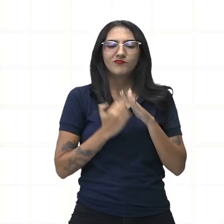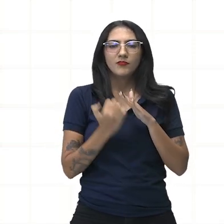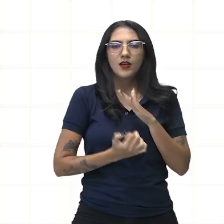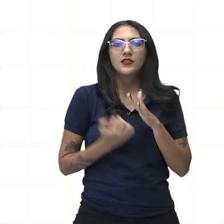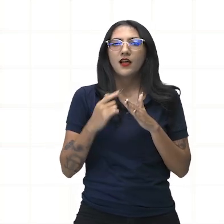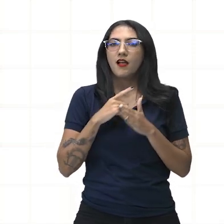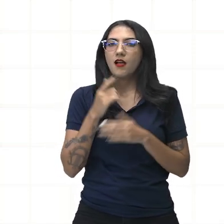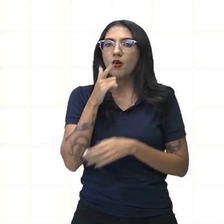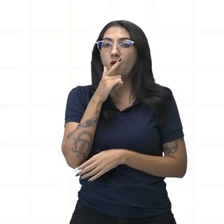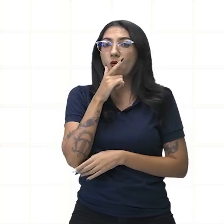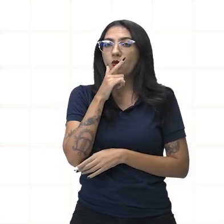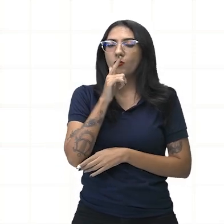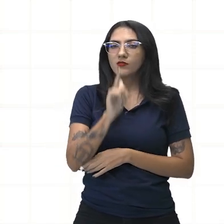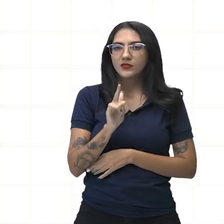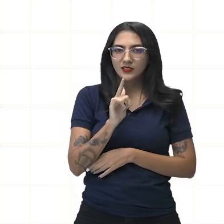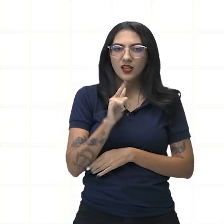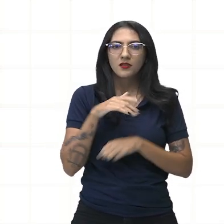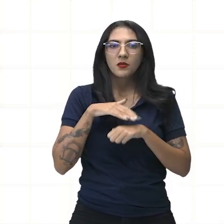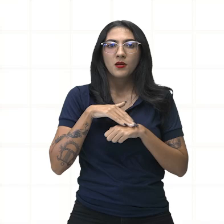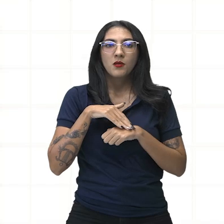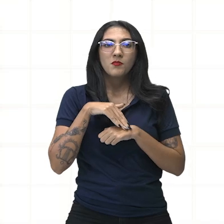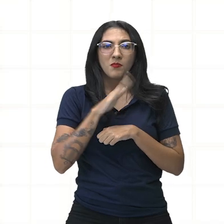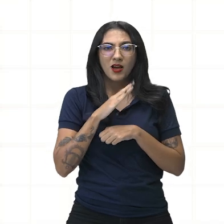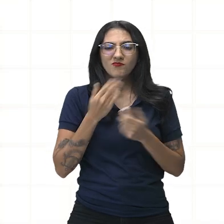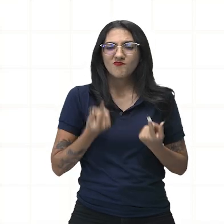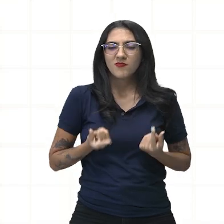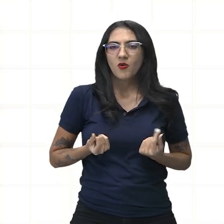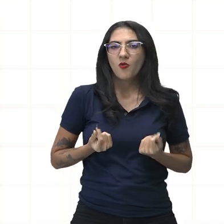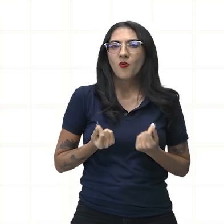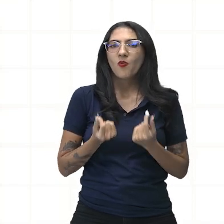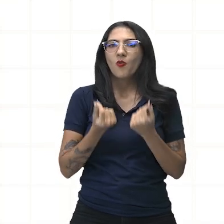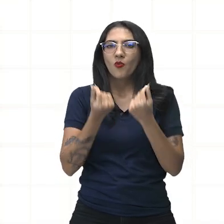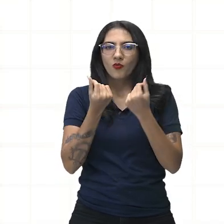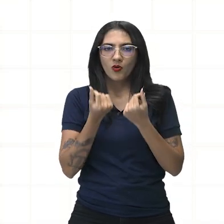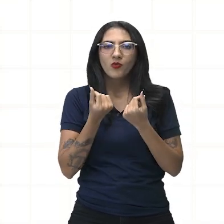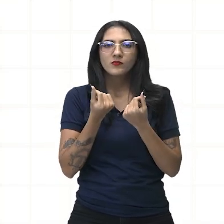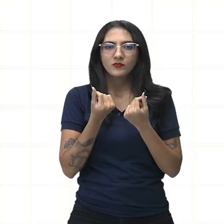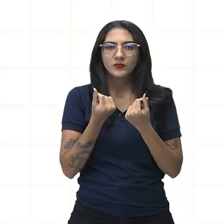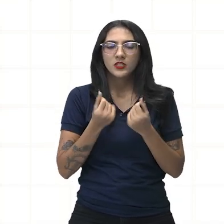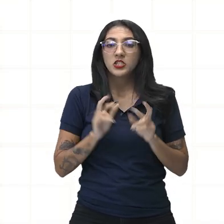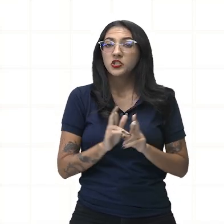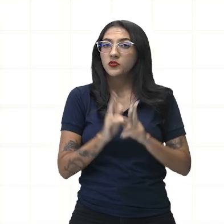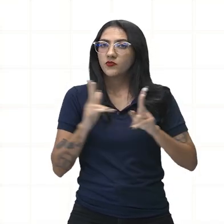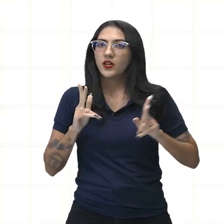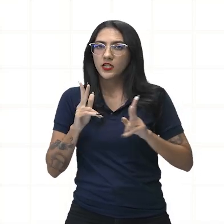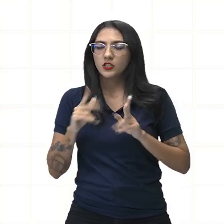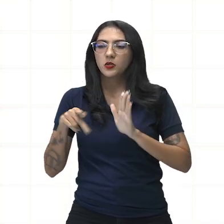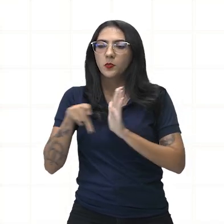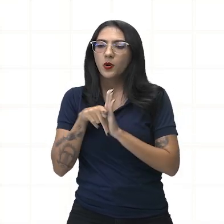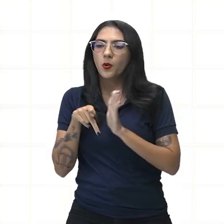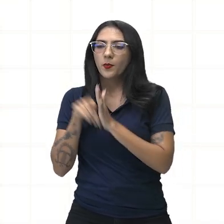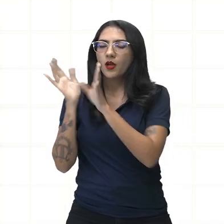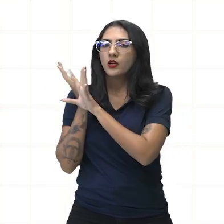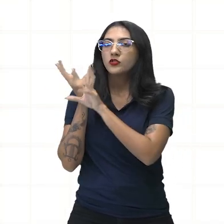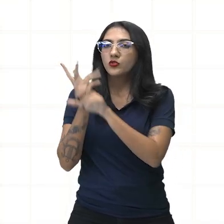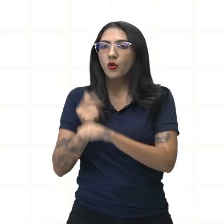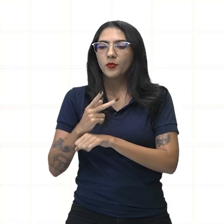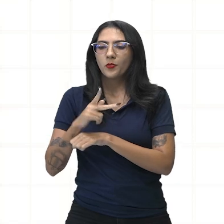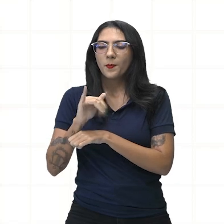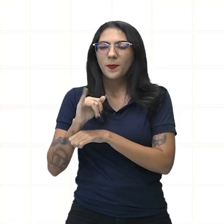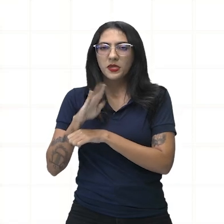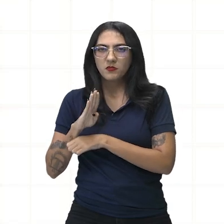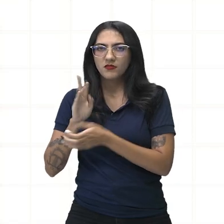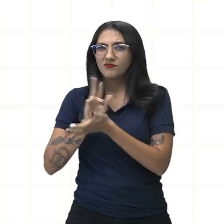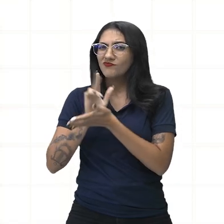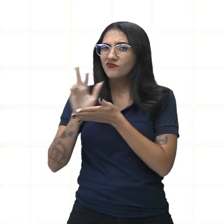conseguem faturar mais valores maiores que o produto interno bruto, o PIB, de